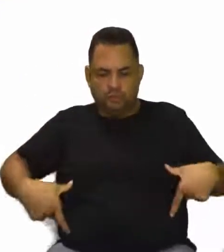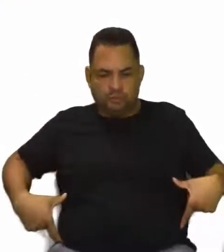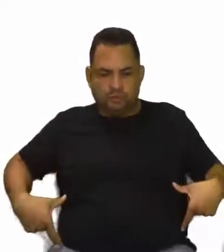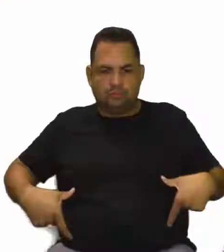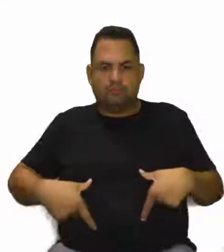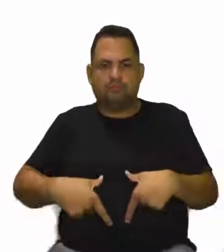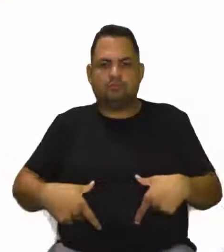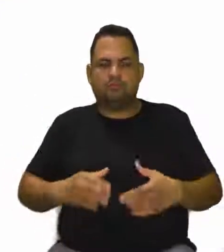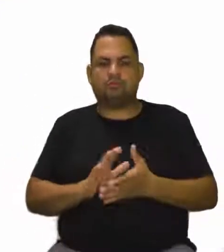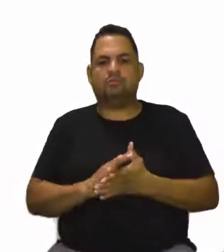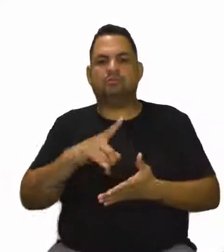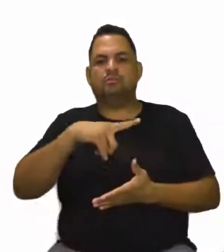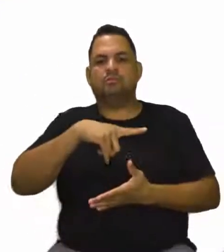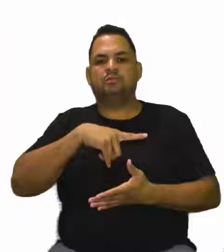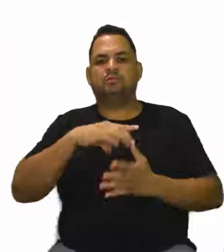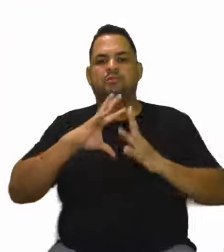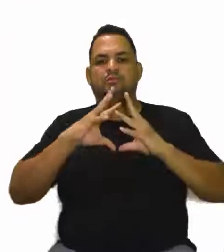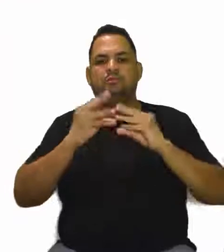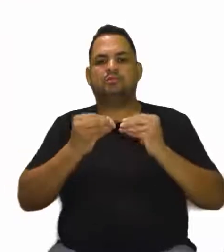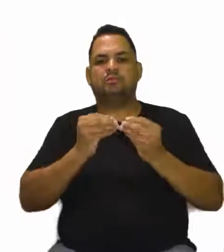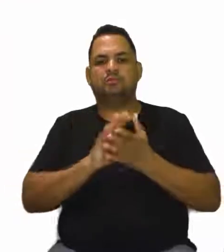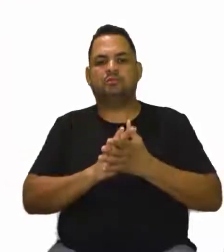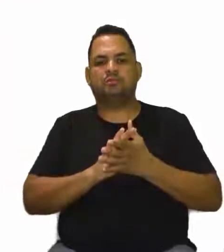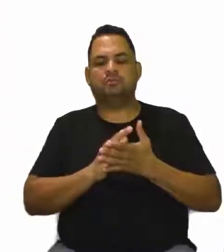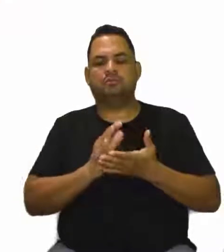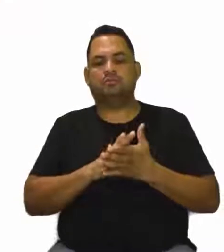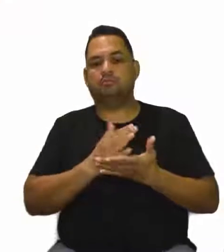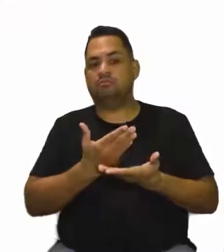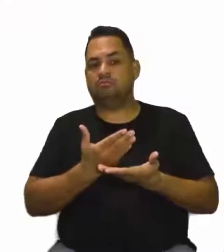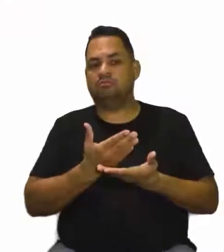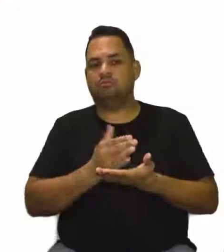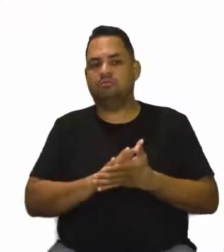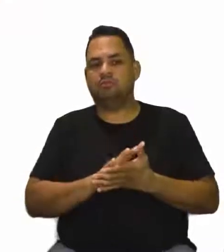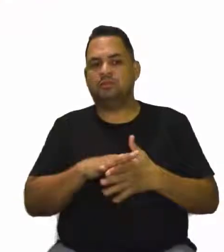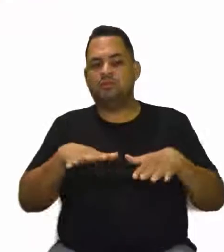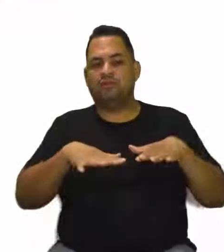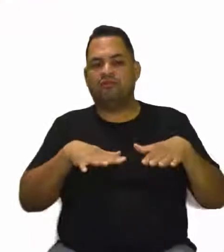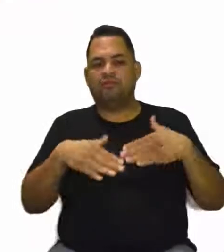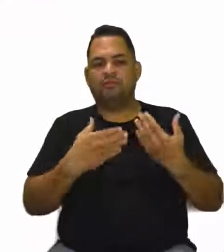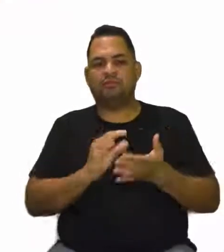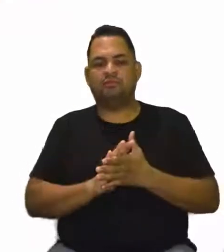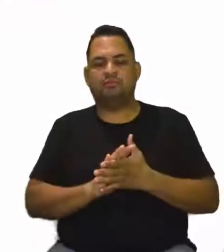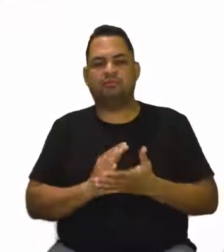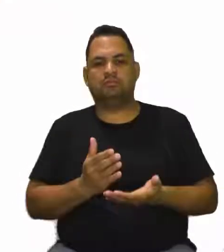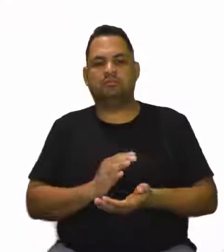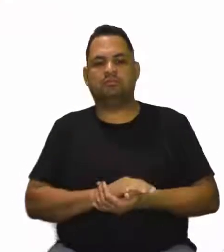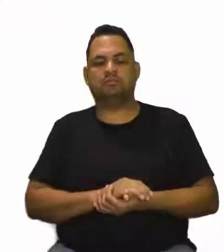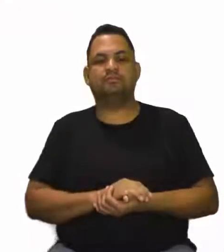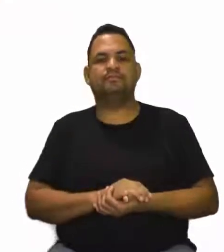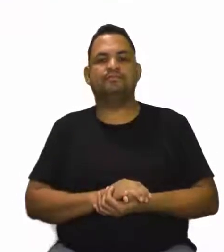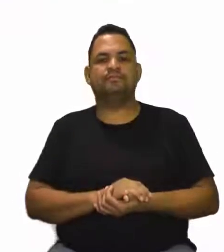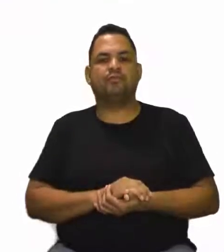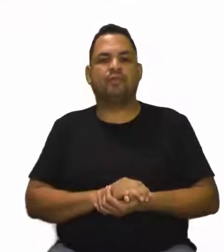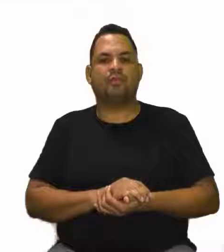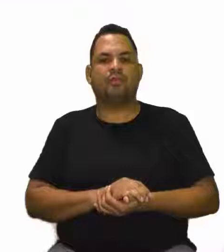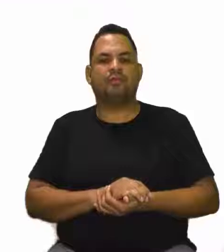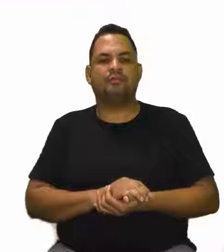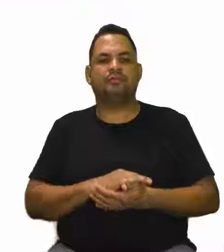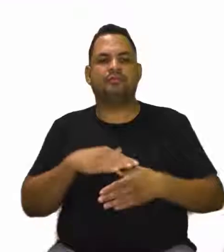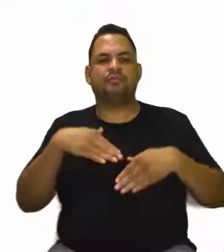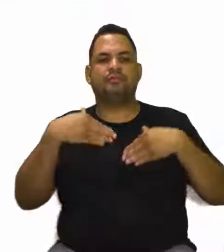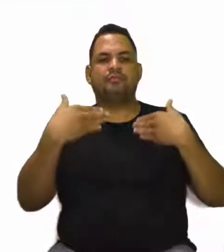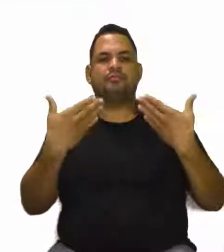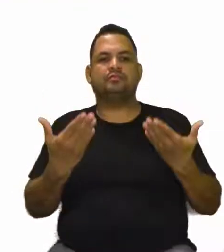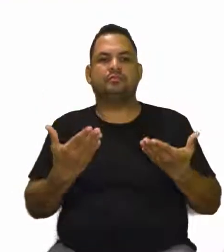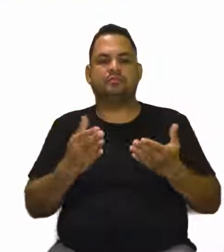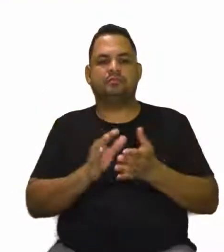core para que eu tenha todos esses benefícios. Mas é só isso? Não. Quando eu